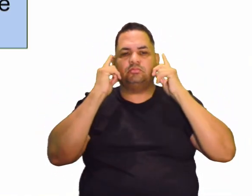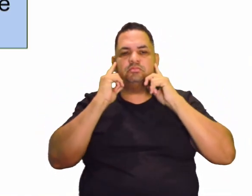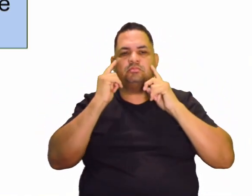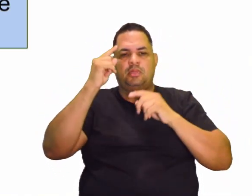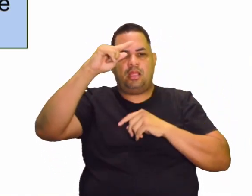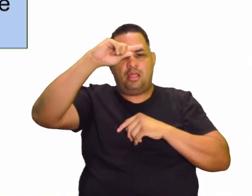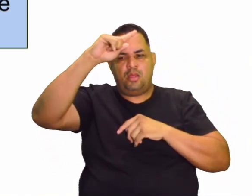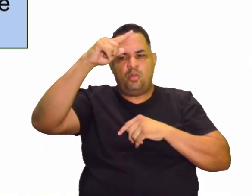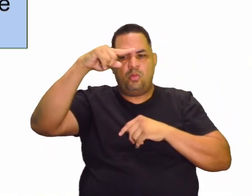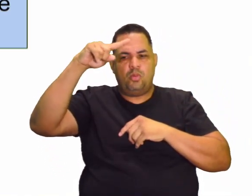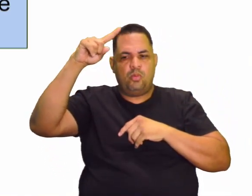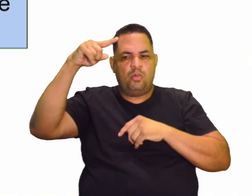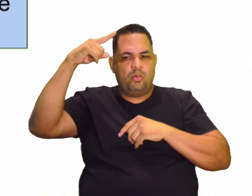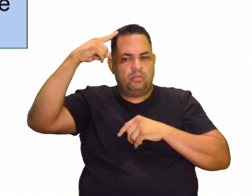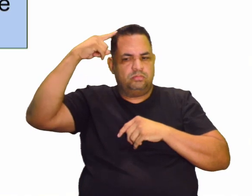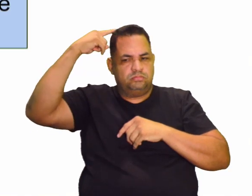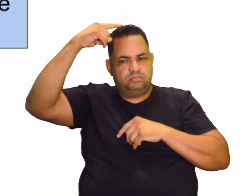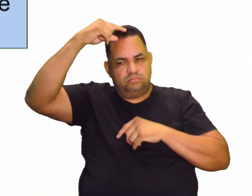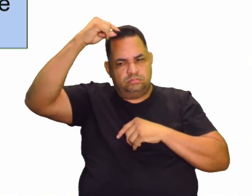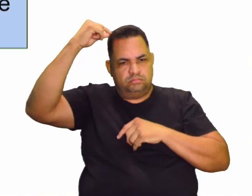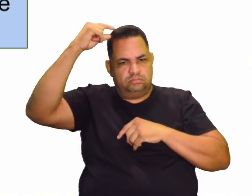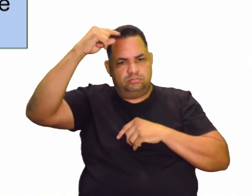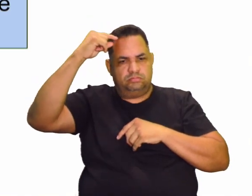do cabelo, expressão